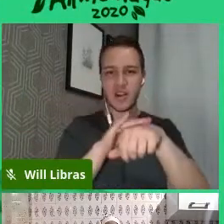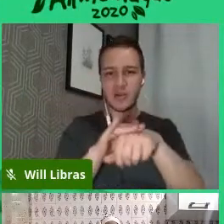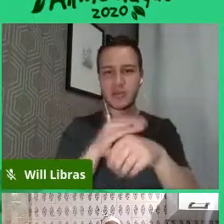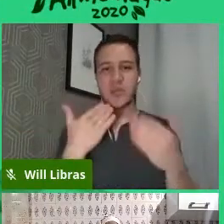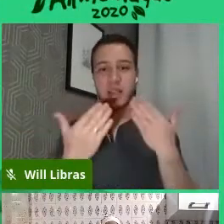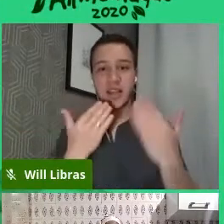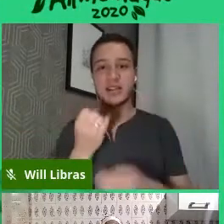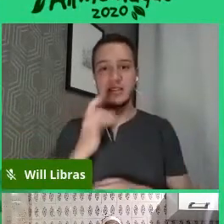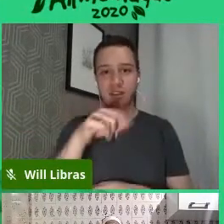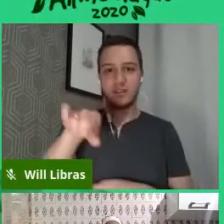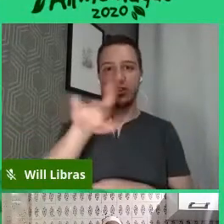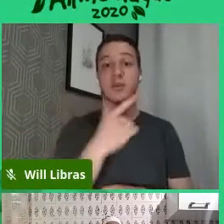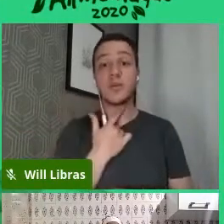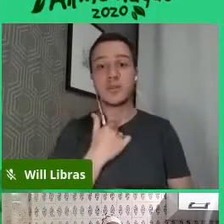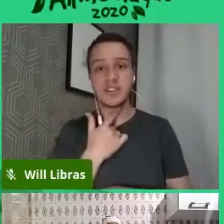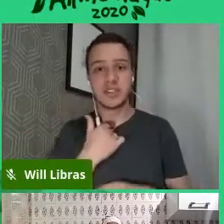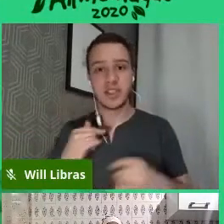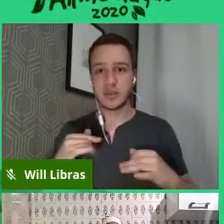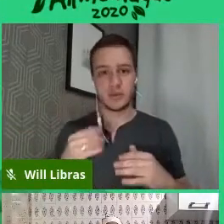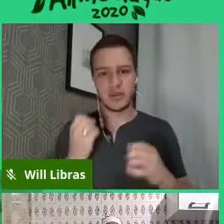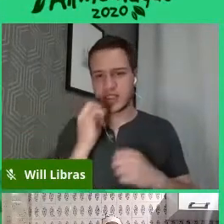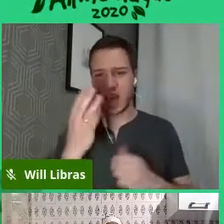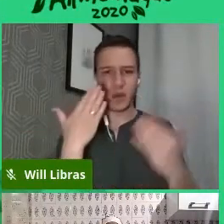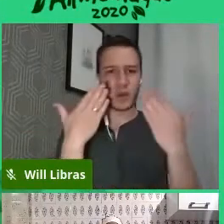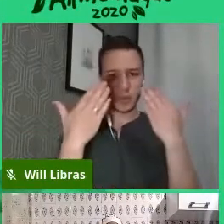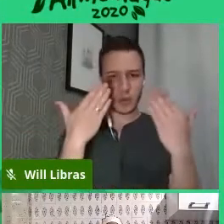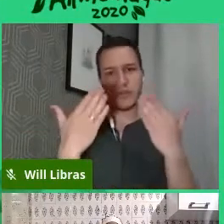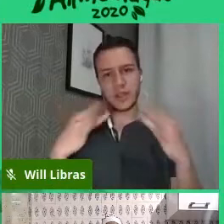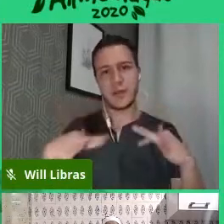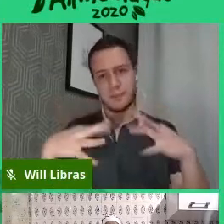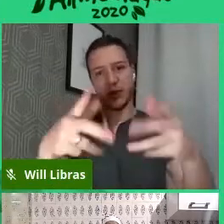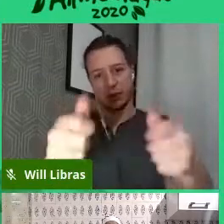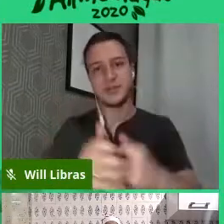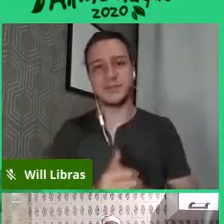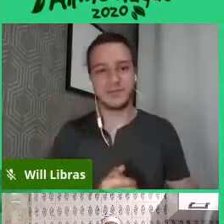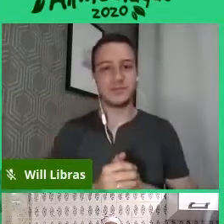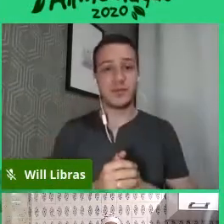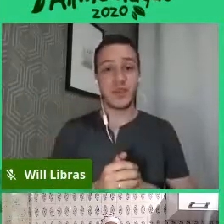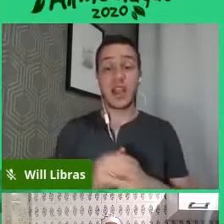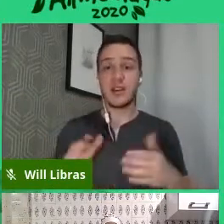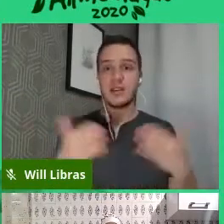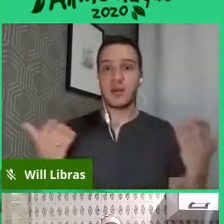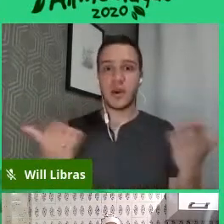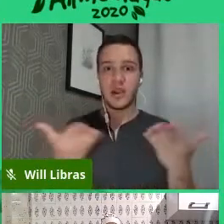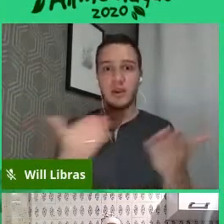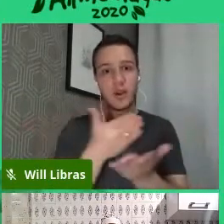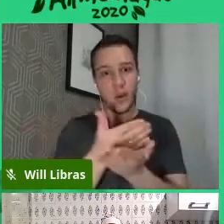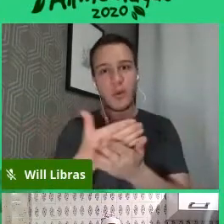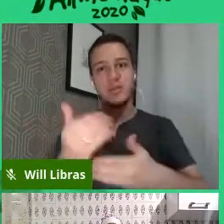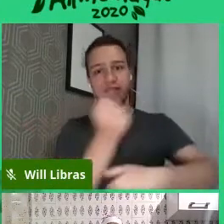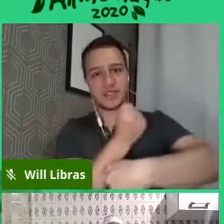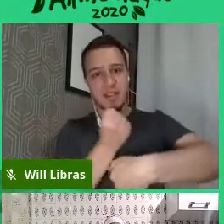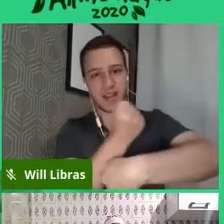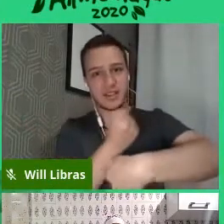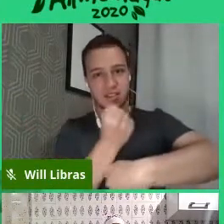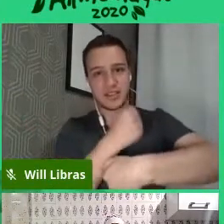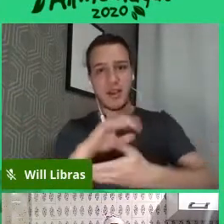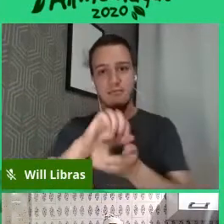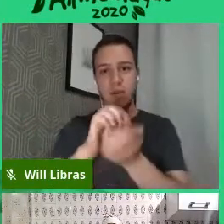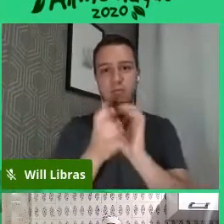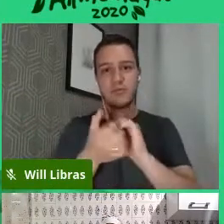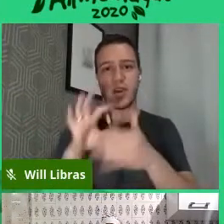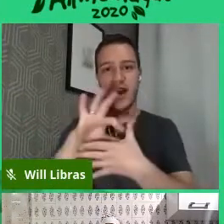gostando, todas as dúvidas que vocês tiverem. Então, agora eu vou começar a receitinha da almôndega.